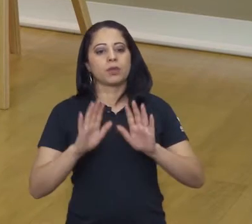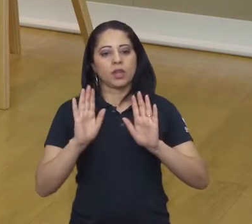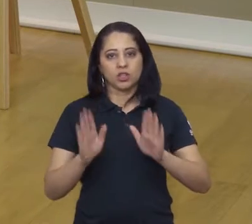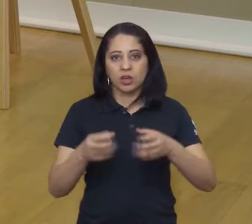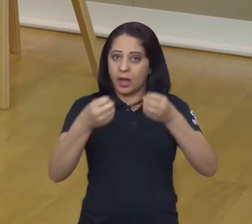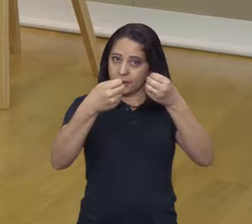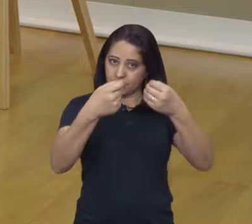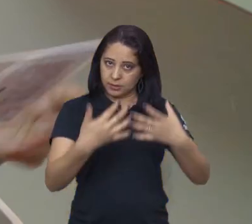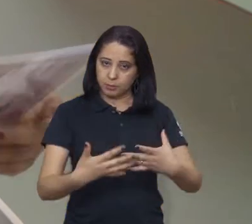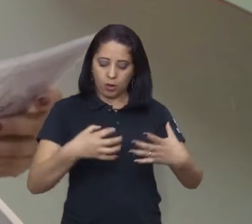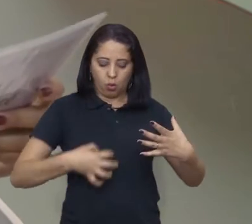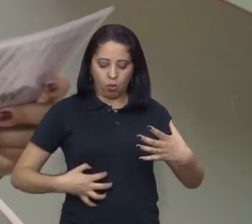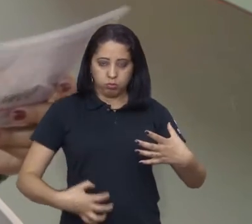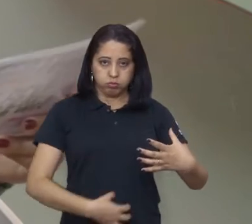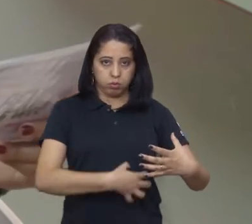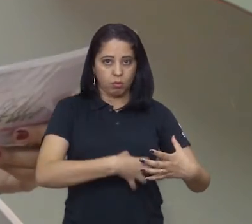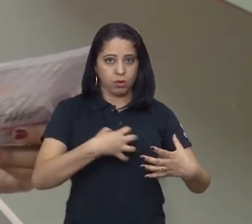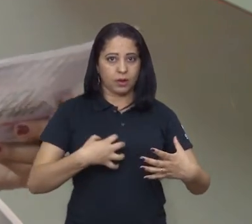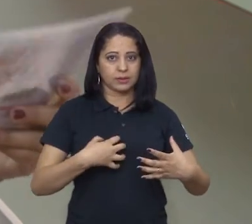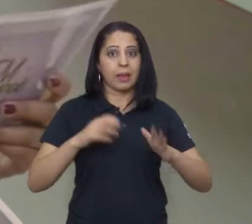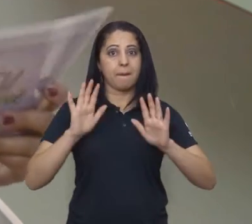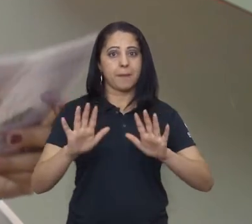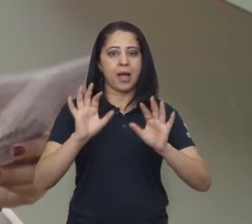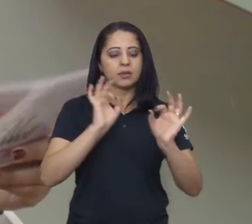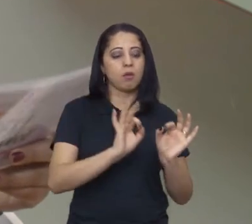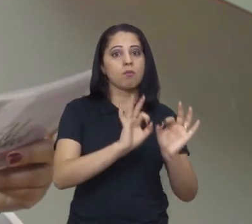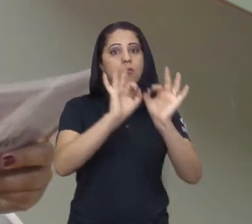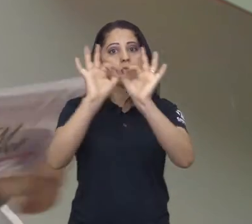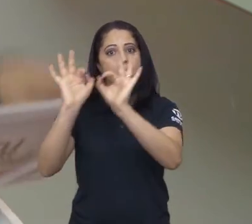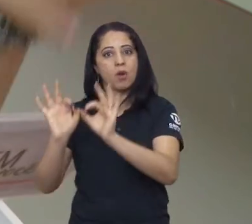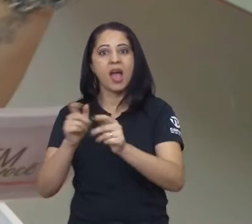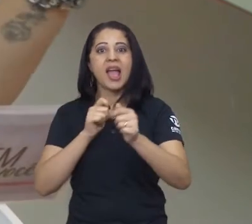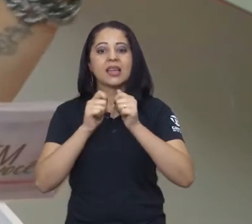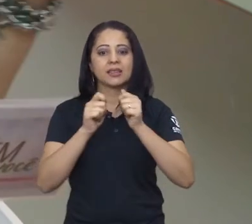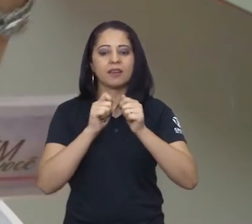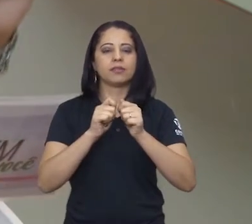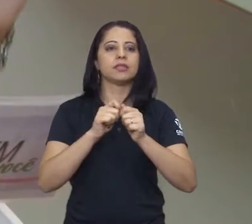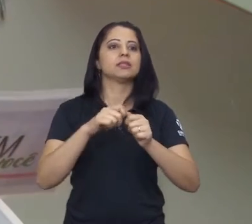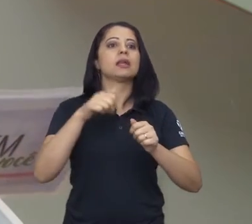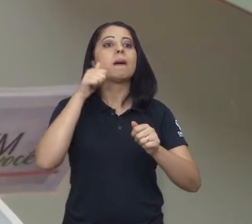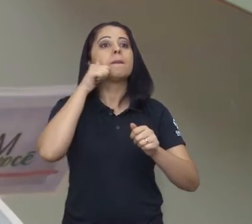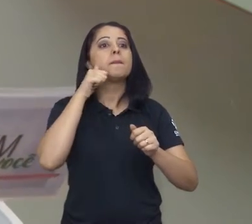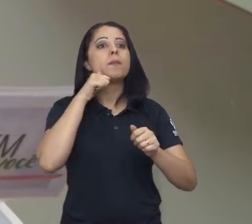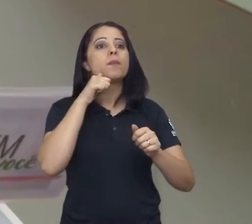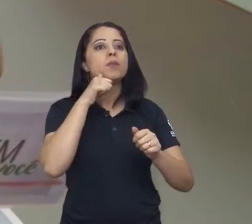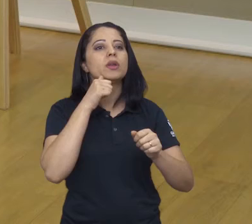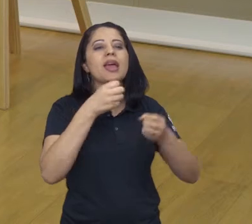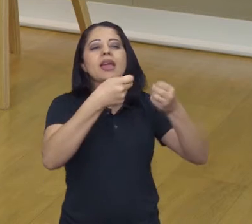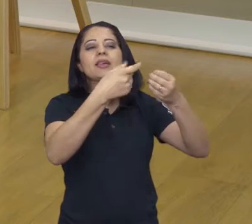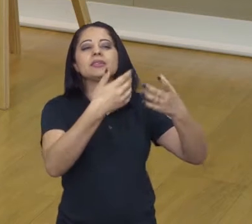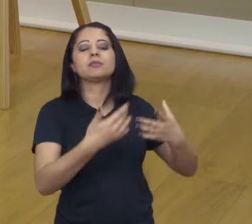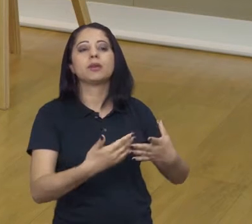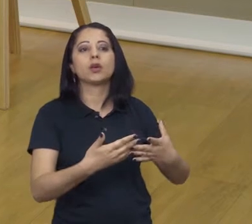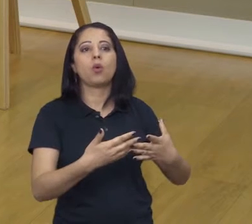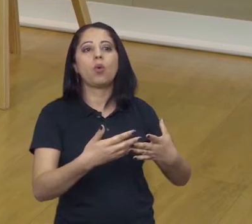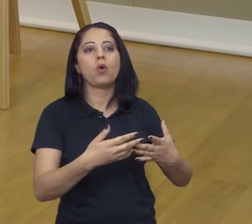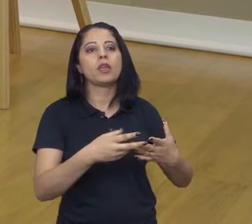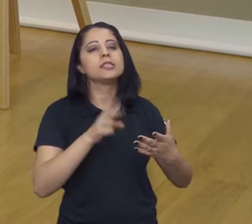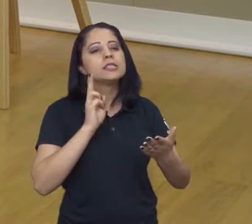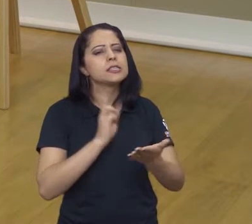relação então com os nossos órgãos e na reportagem que a gente acompanhou a a mey comentou que ela tem uma rede de